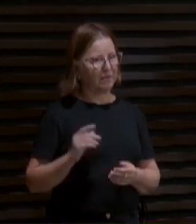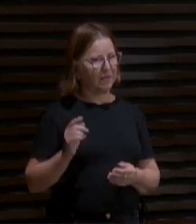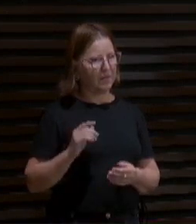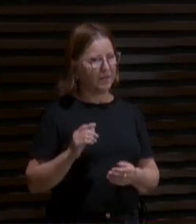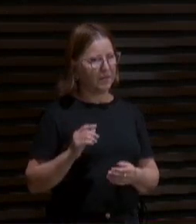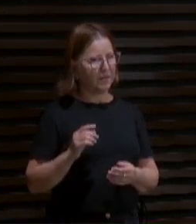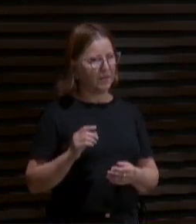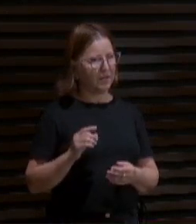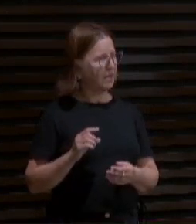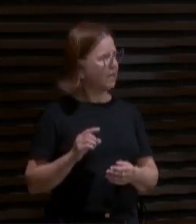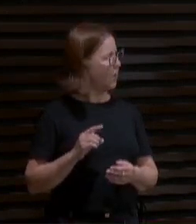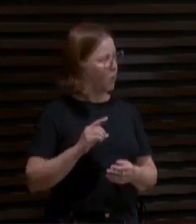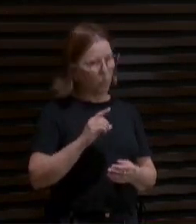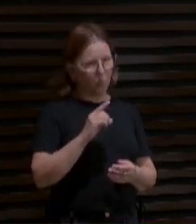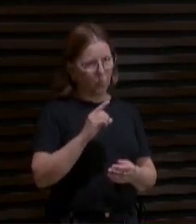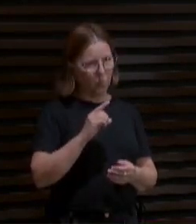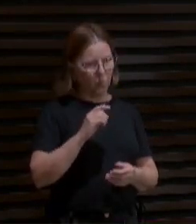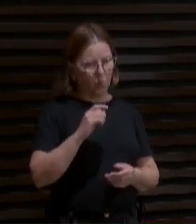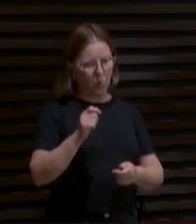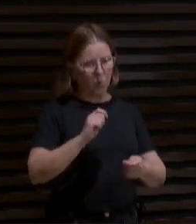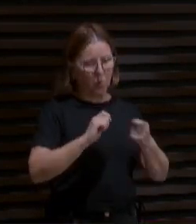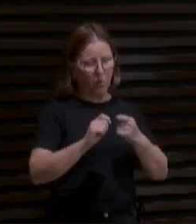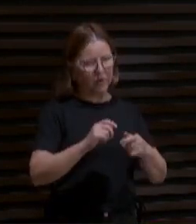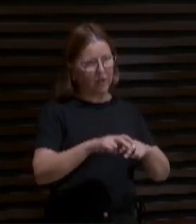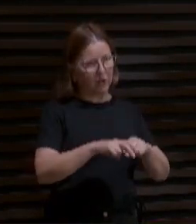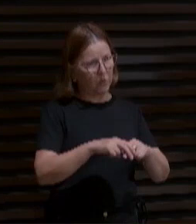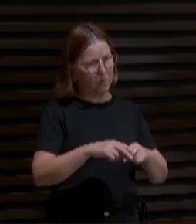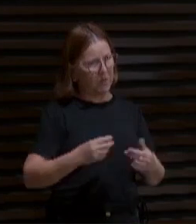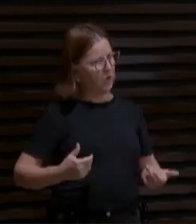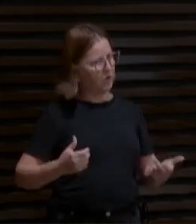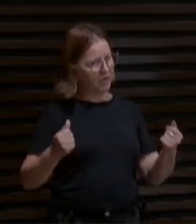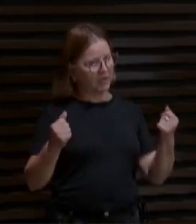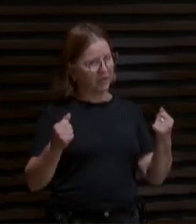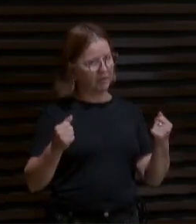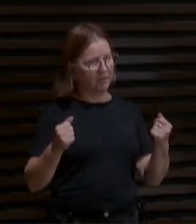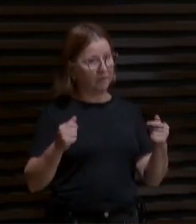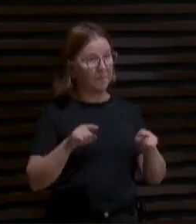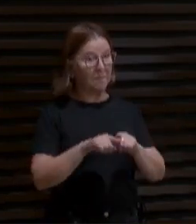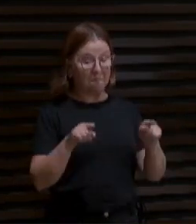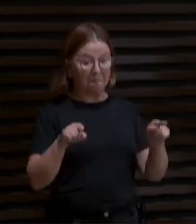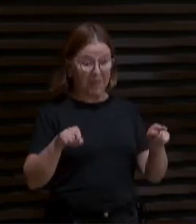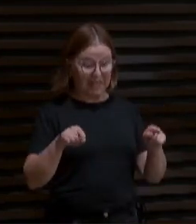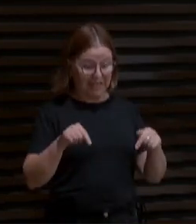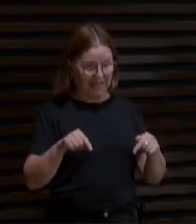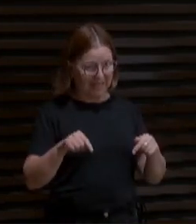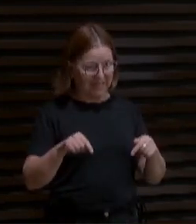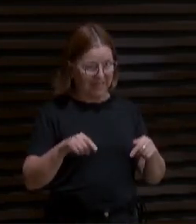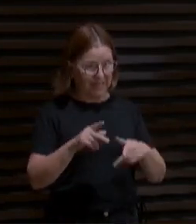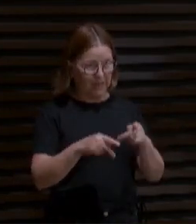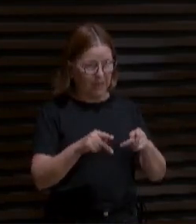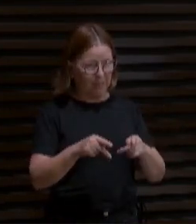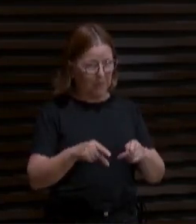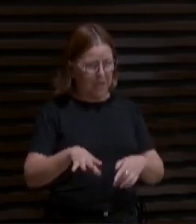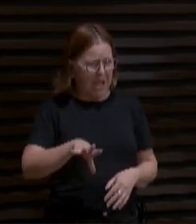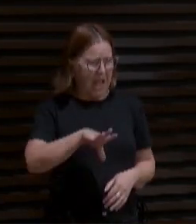pelo dinheiro. Aqui é controlado, ele é filaugurói, é amante do dinheiro.